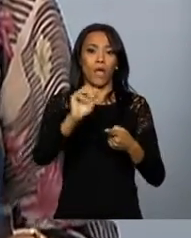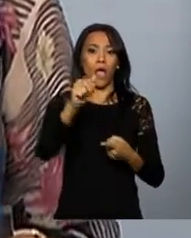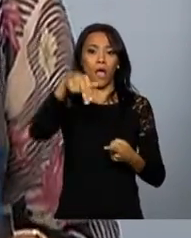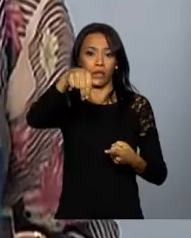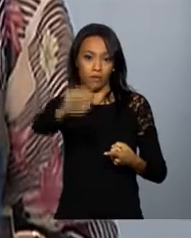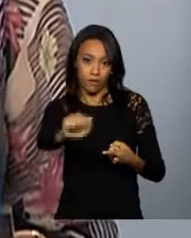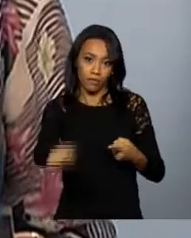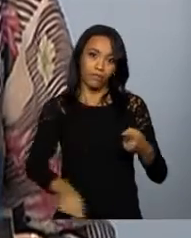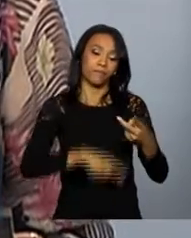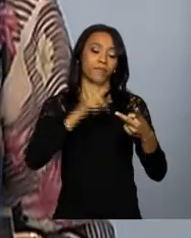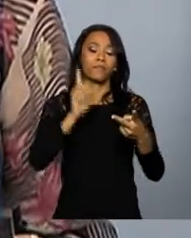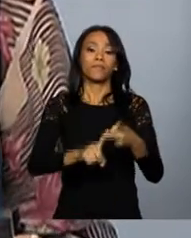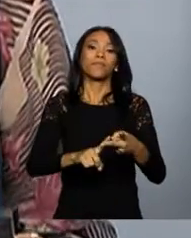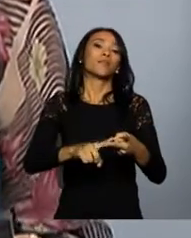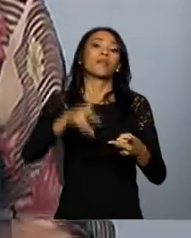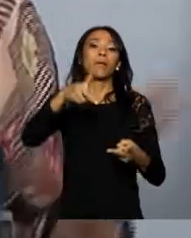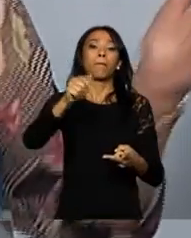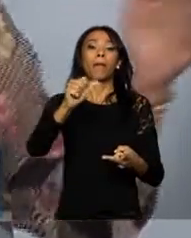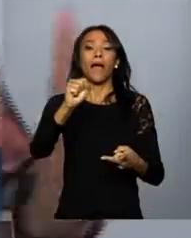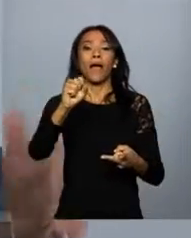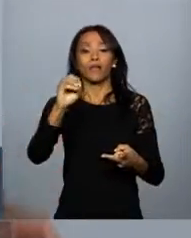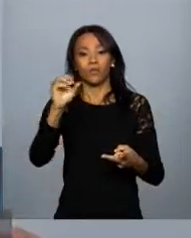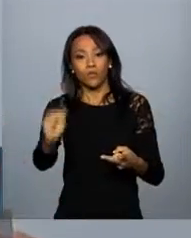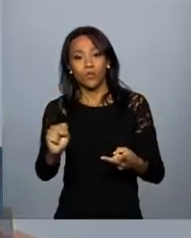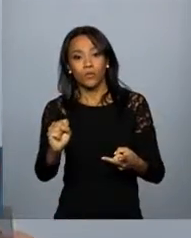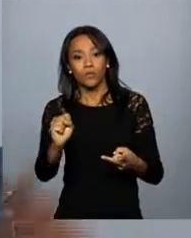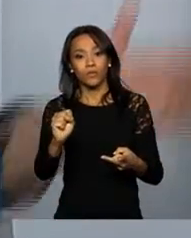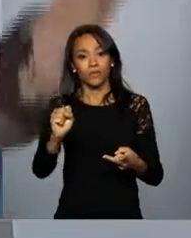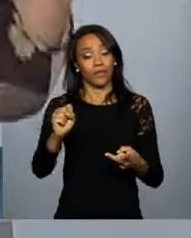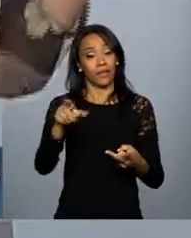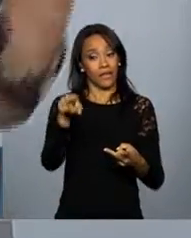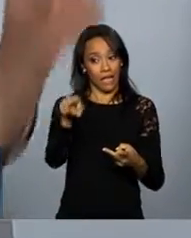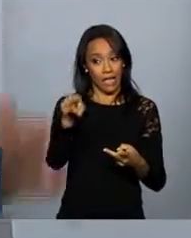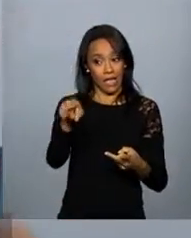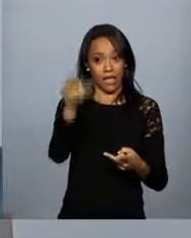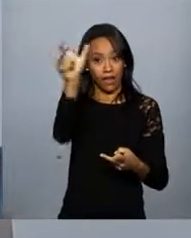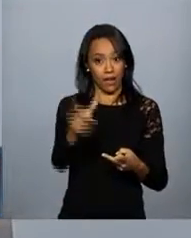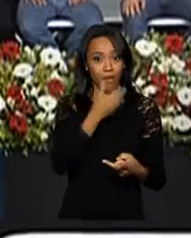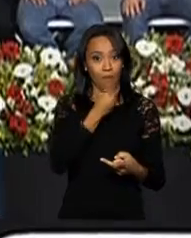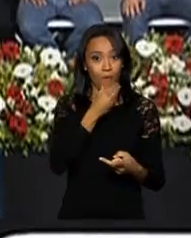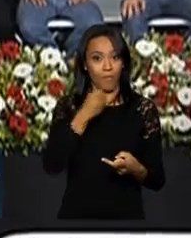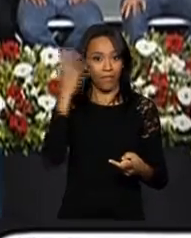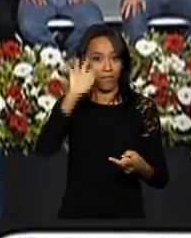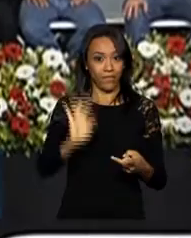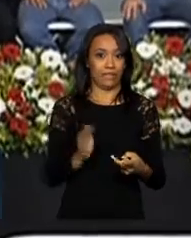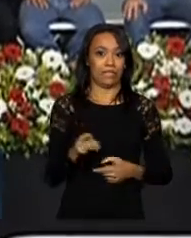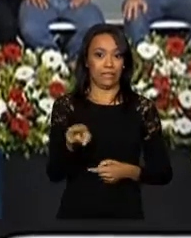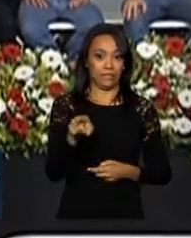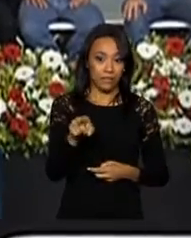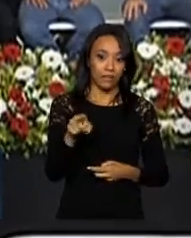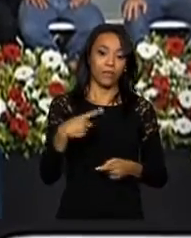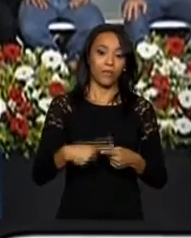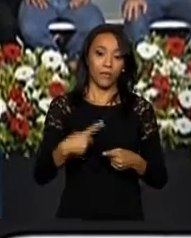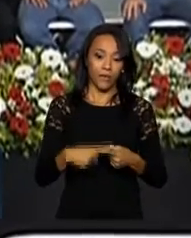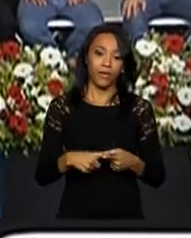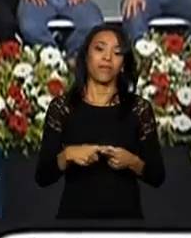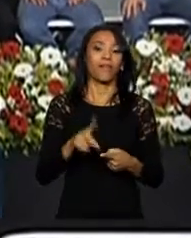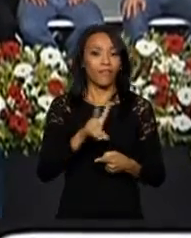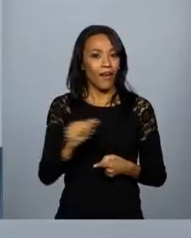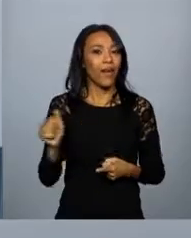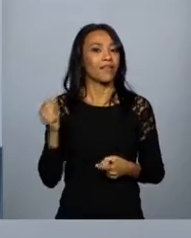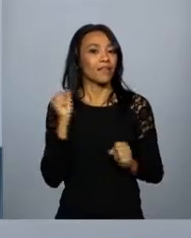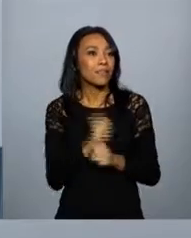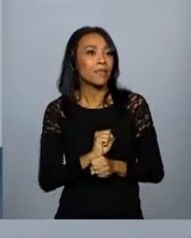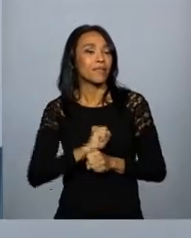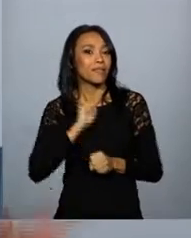Perugini, o Herculano Passos. O Herculano está muito feliz porque em Indaiatuba uma hora vai ganhar essa,